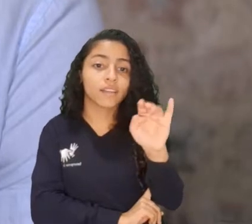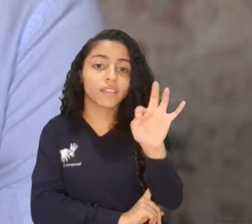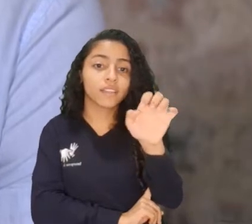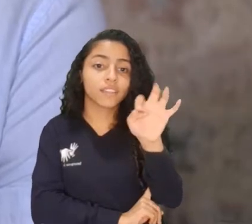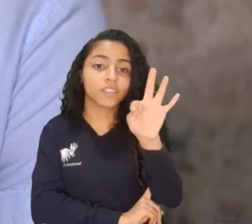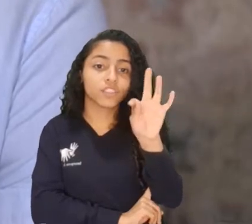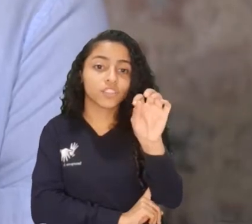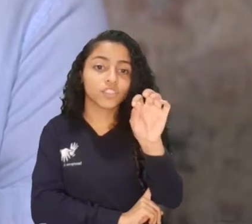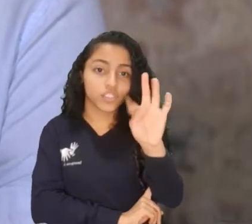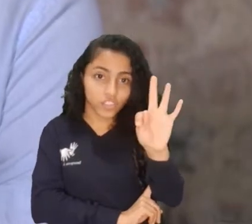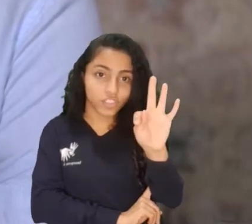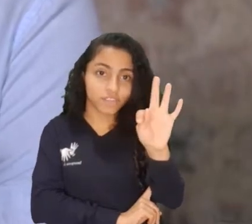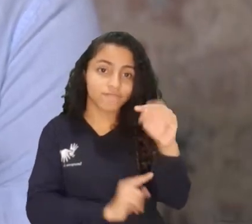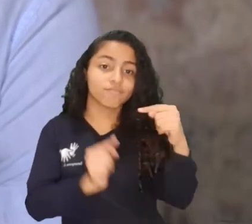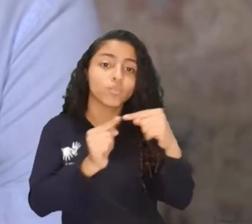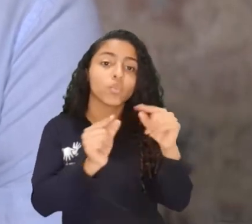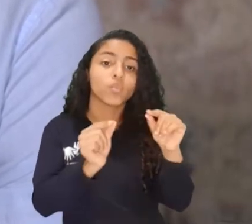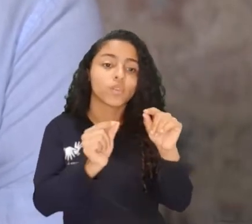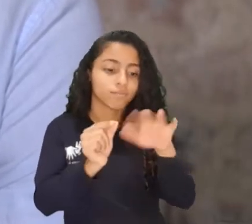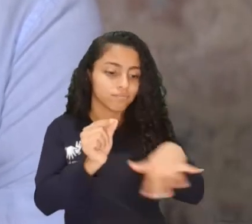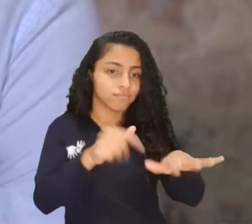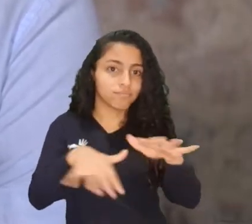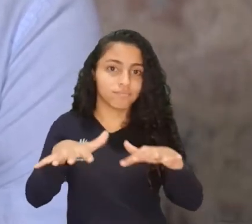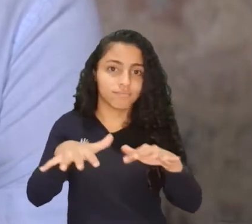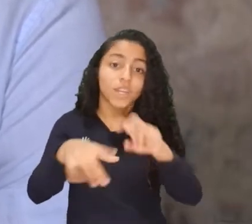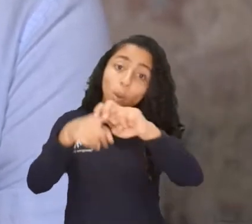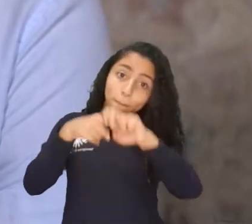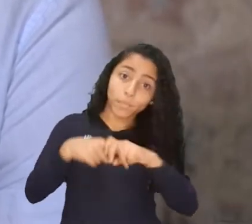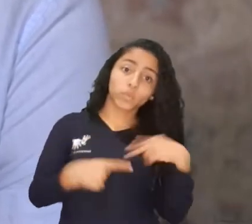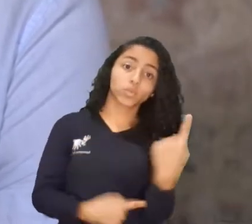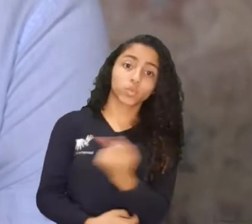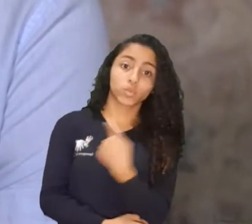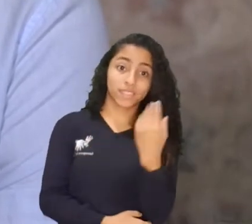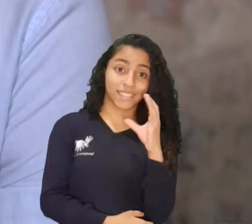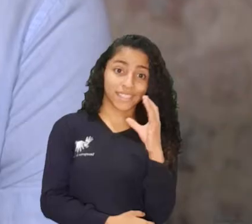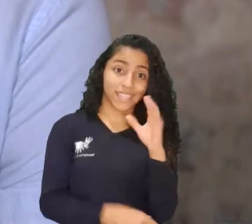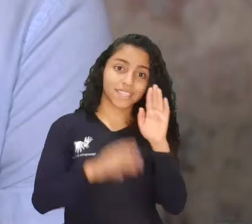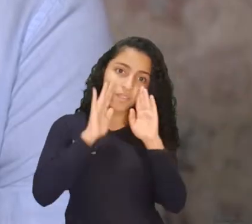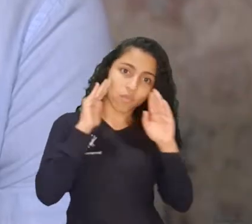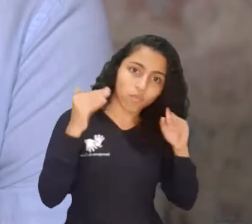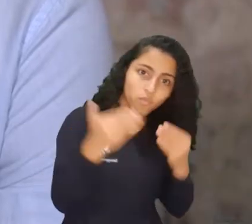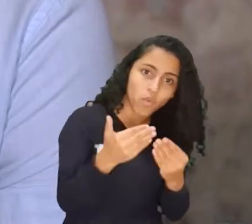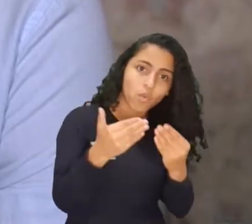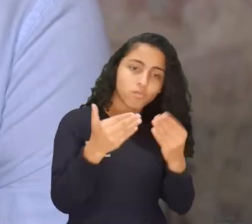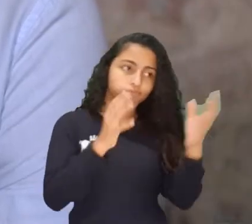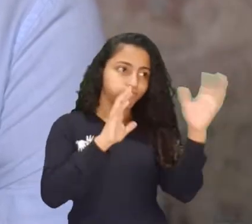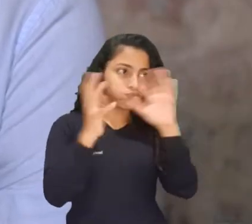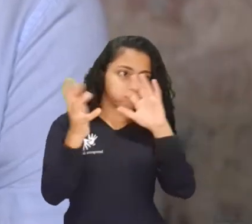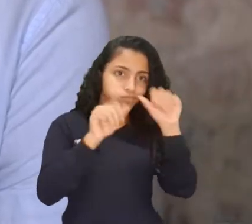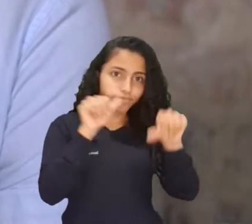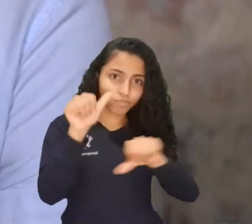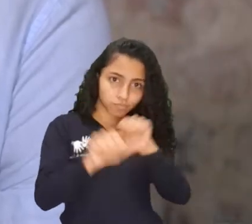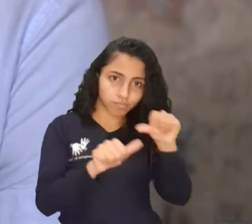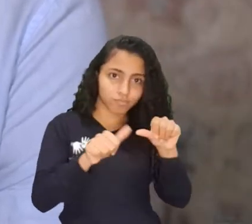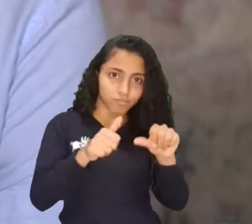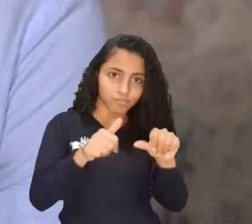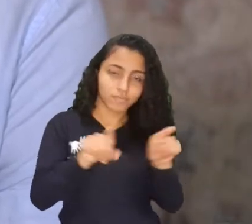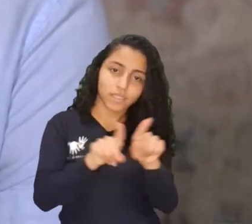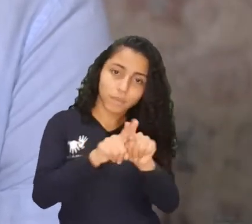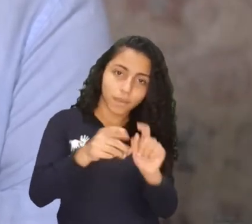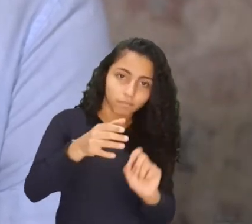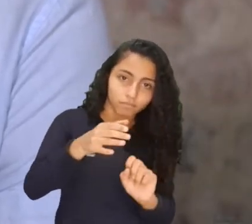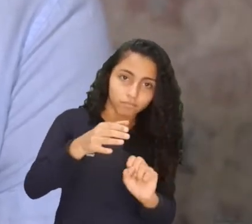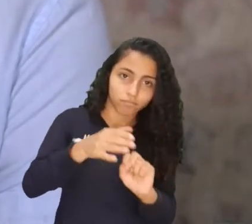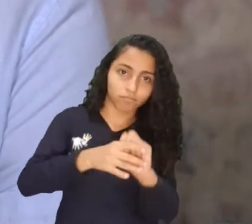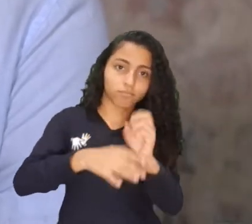causa disso que nós, cientistas, que trabalhamos com mudança climática e biodiversidade, conseguimos fazer previsões do impacto dessas